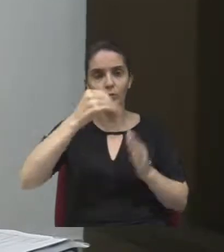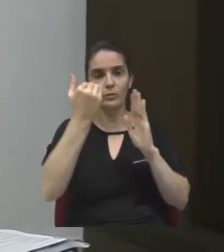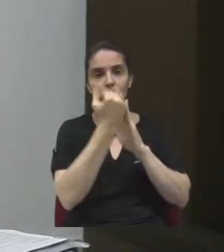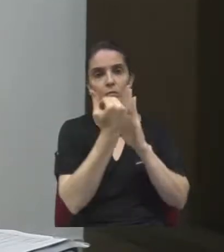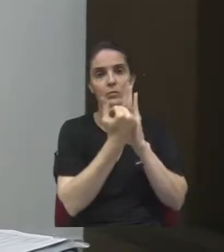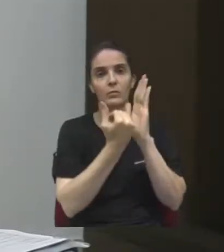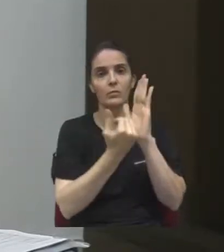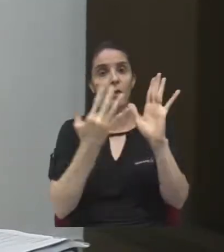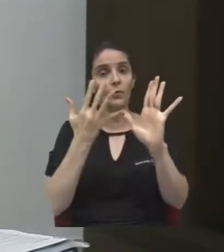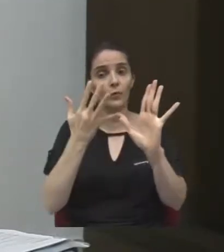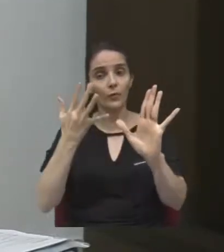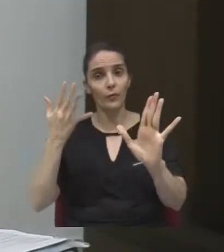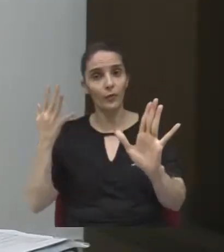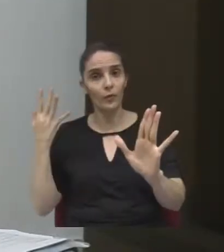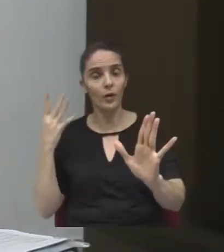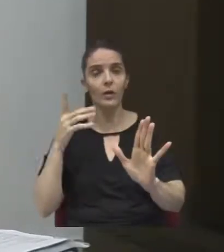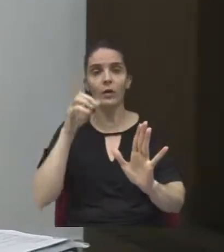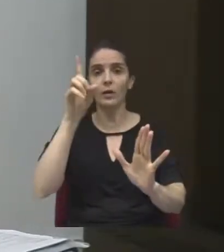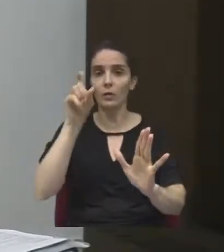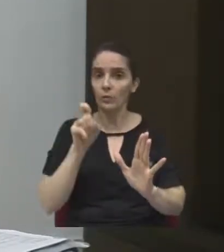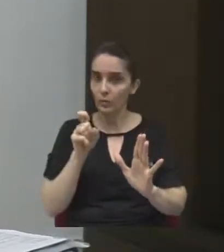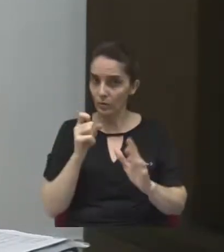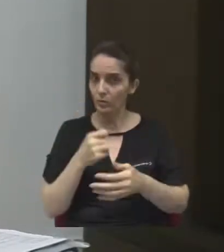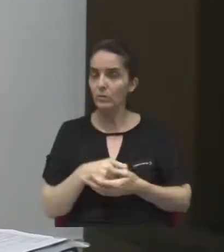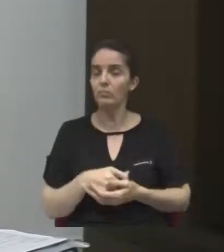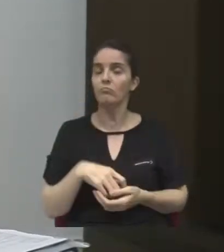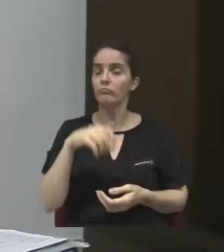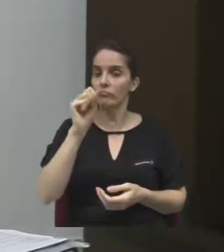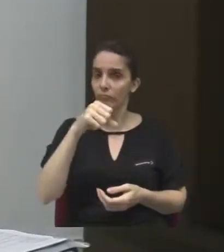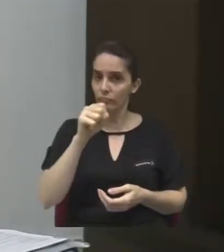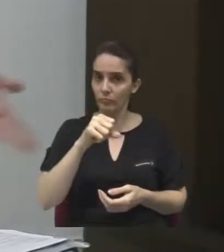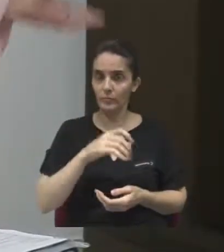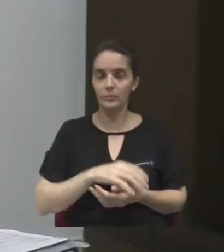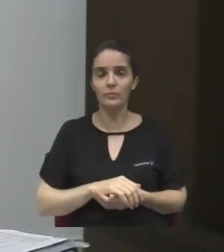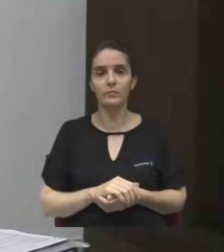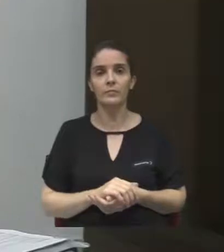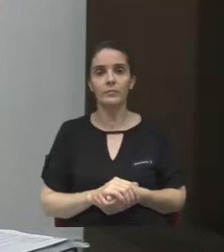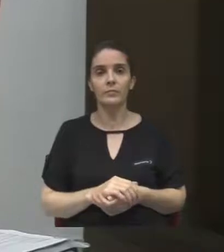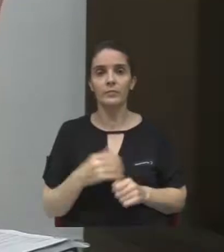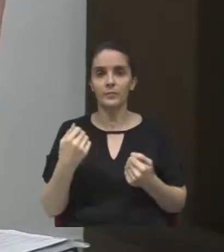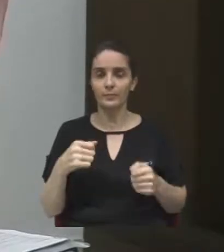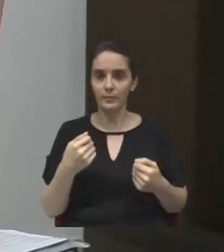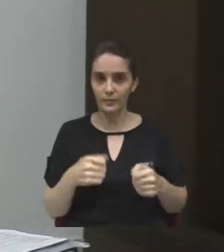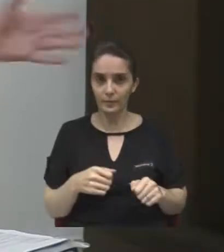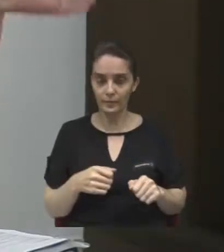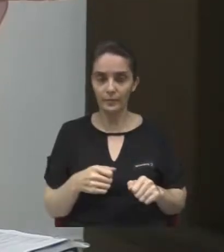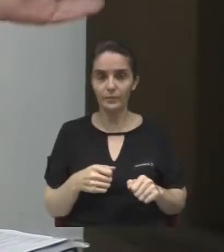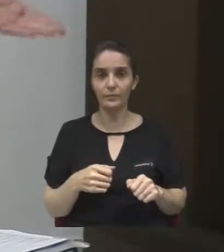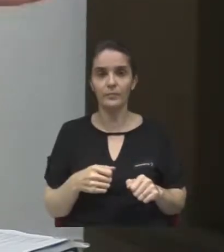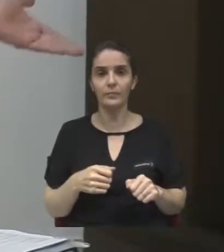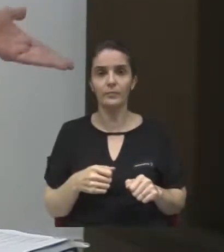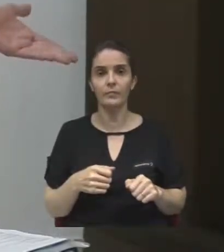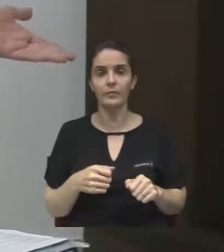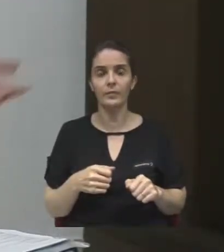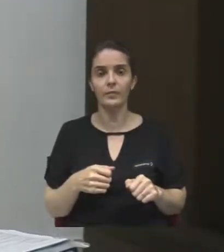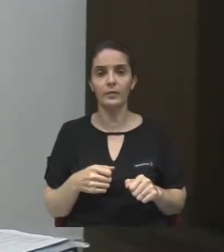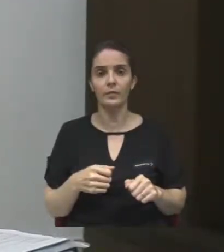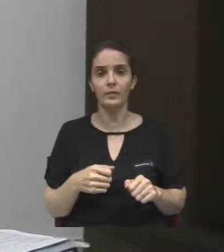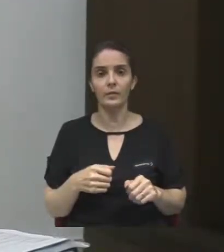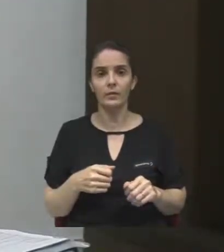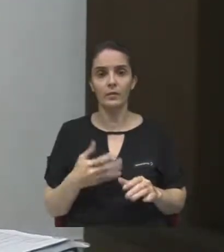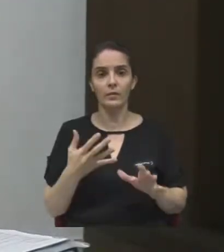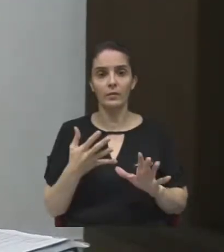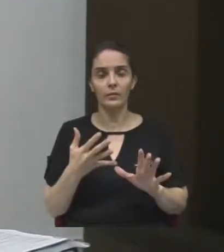fila única. Tivemos uma decisão que deveria ser desconsiderada, inconstitucional.